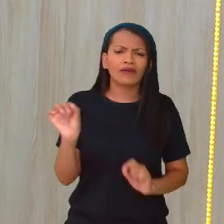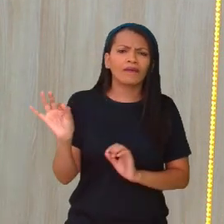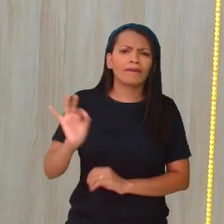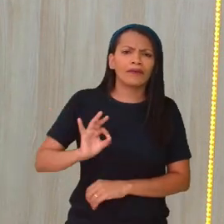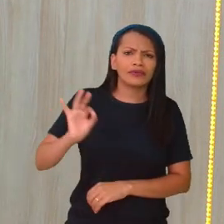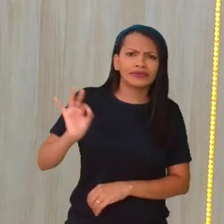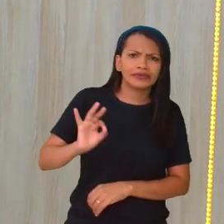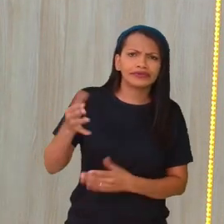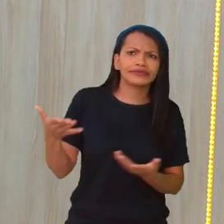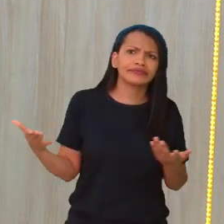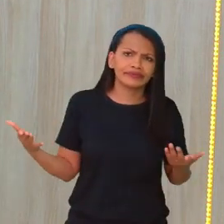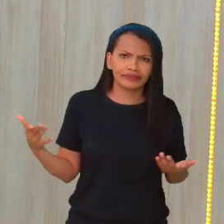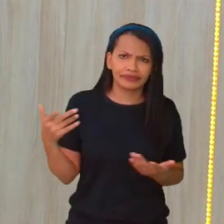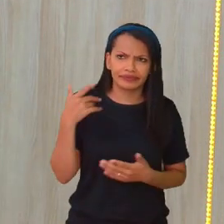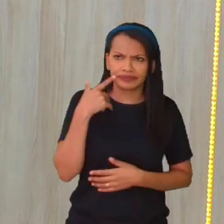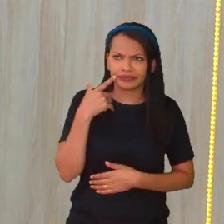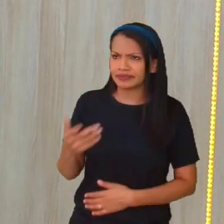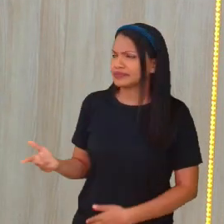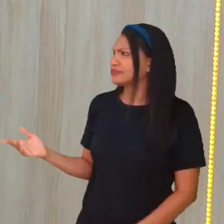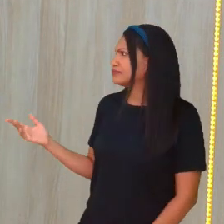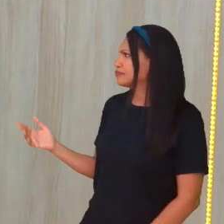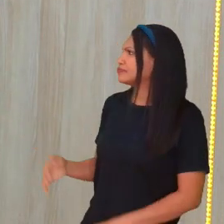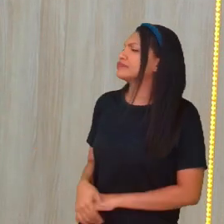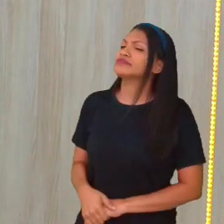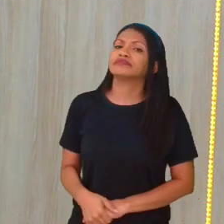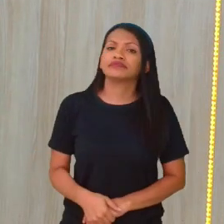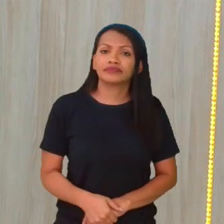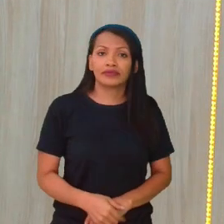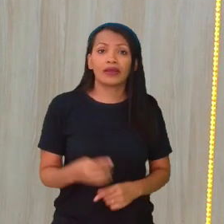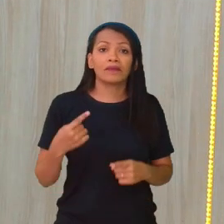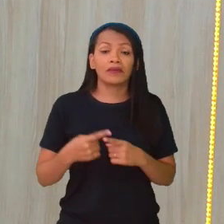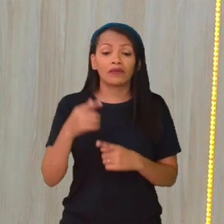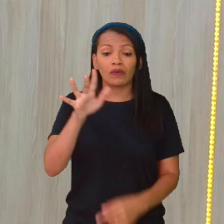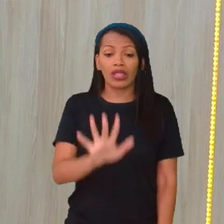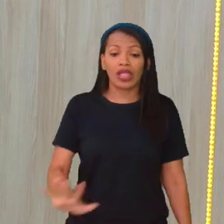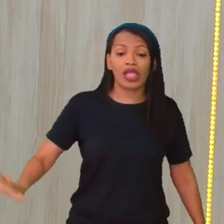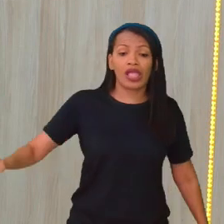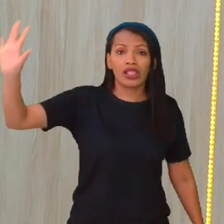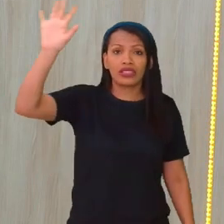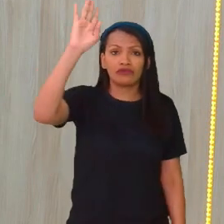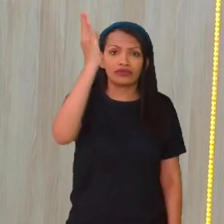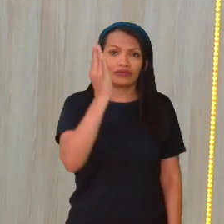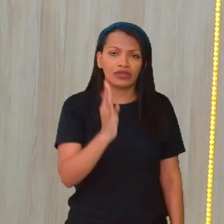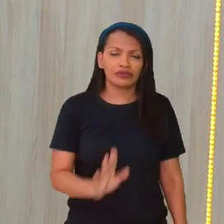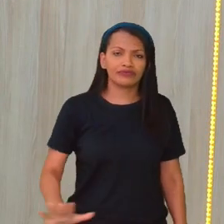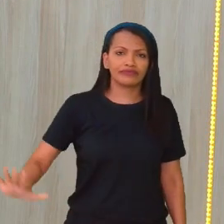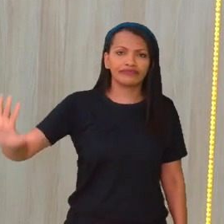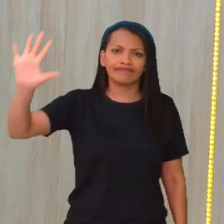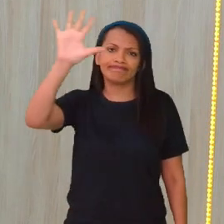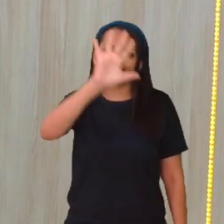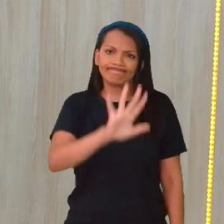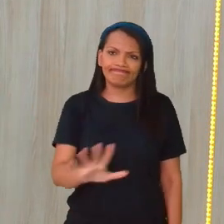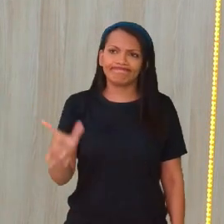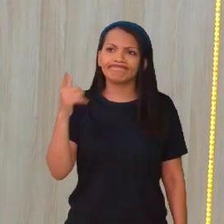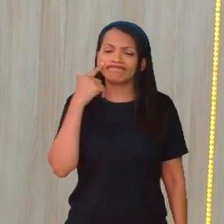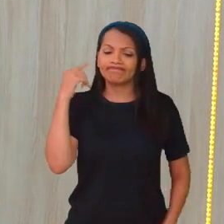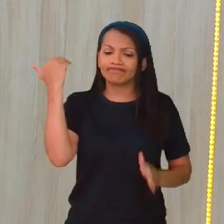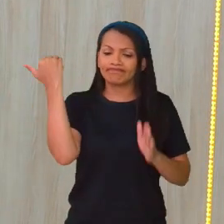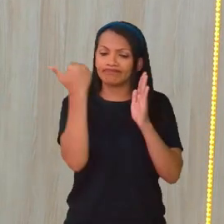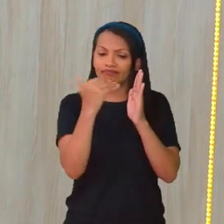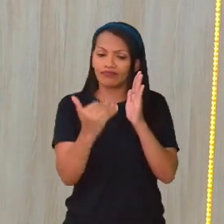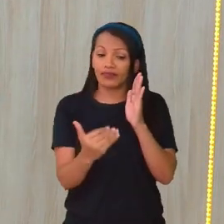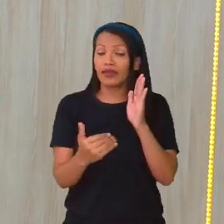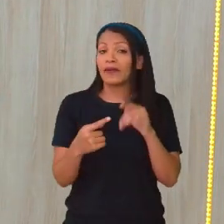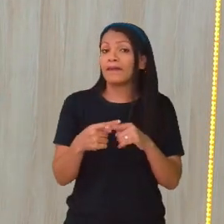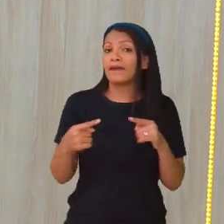percentual maior nessa tabelinha aqui, porque aqui está a nível de Brasil, certo? Então, essa distribuição é Brasil.